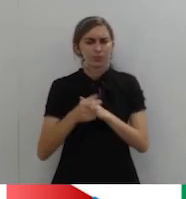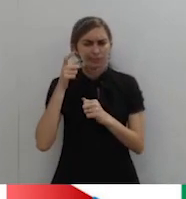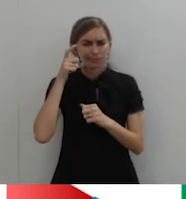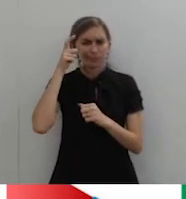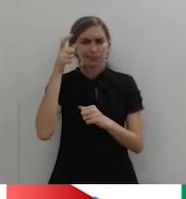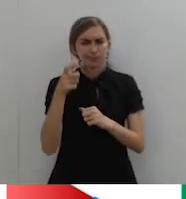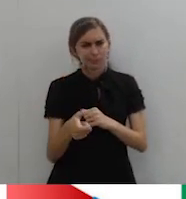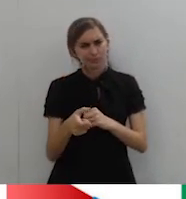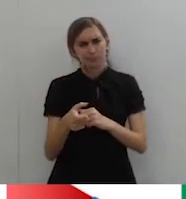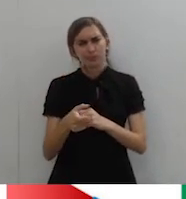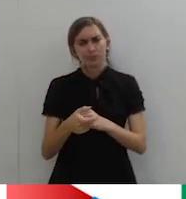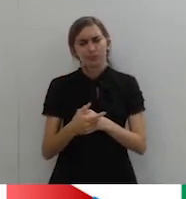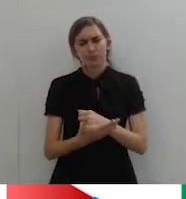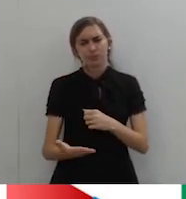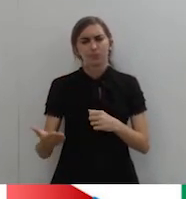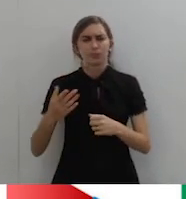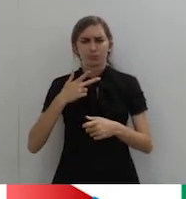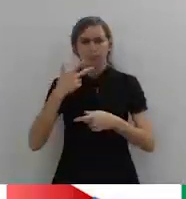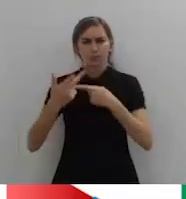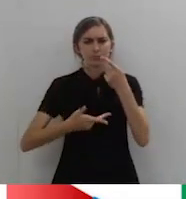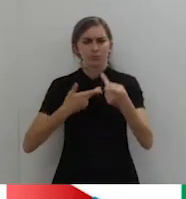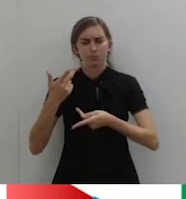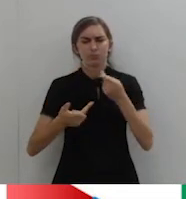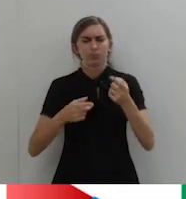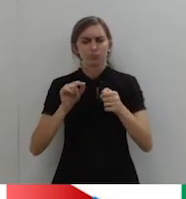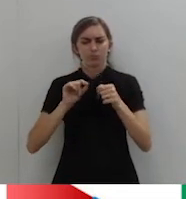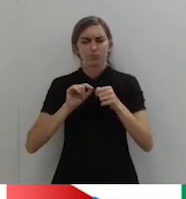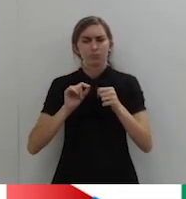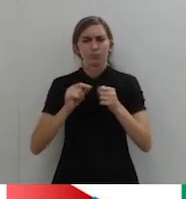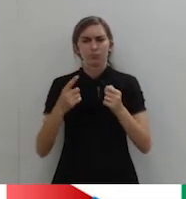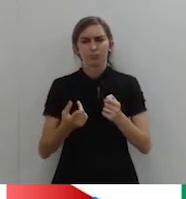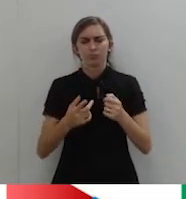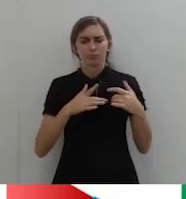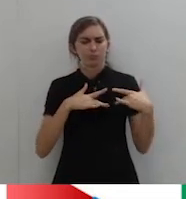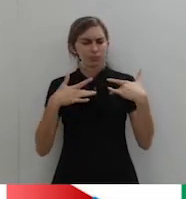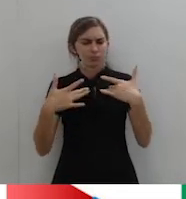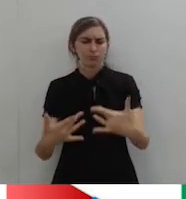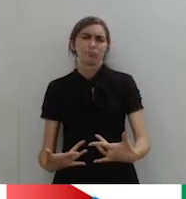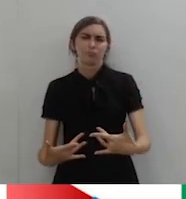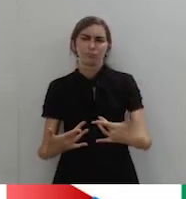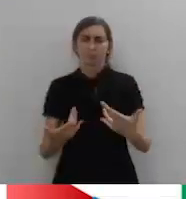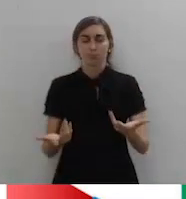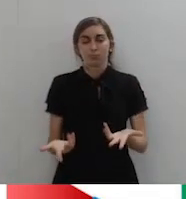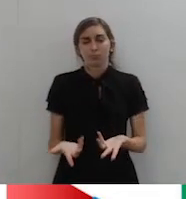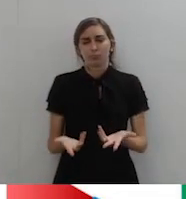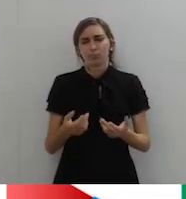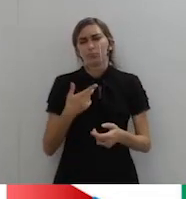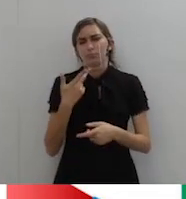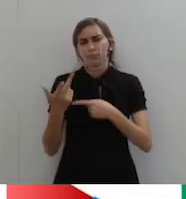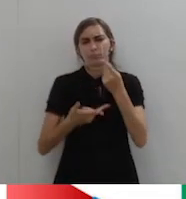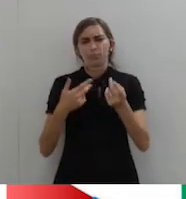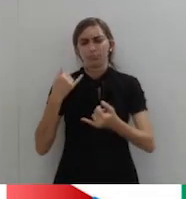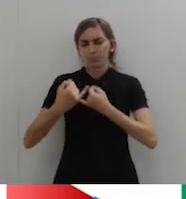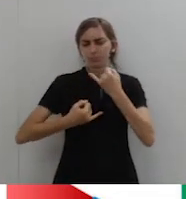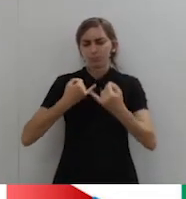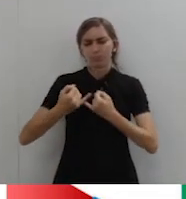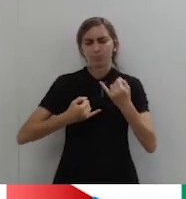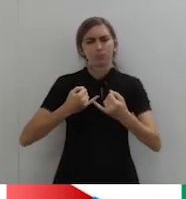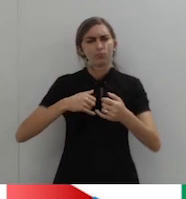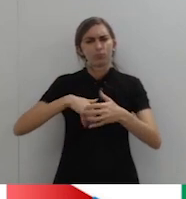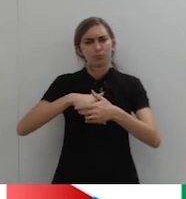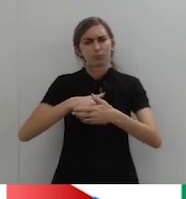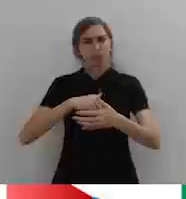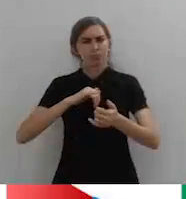uma intencionalidade, a gente está dizendo que ele está fazendo isso por voluntariedade. Então, quando a gente fala vamos brincar,